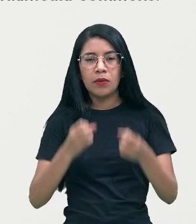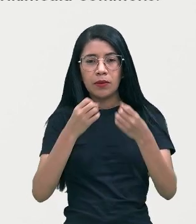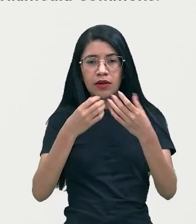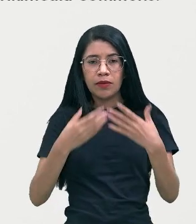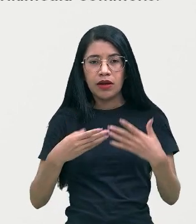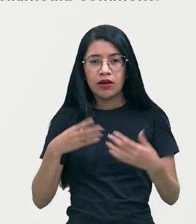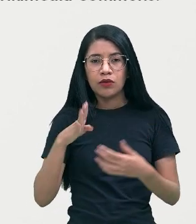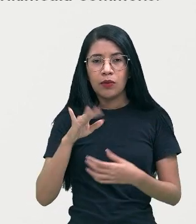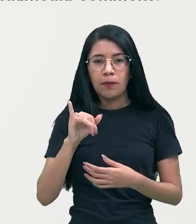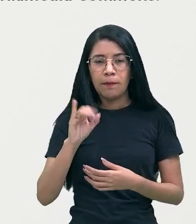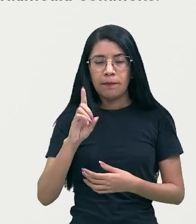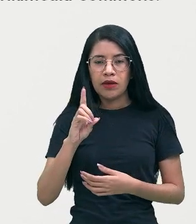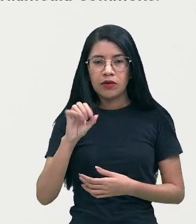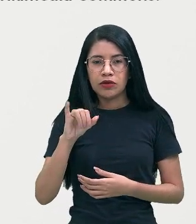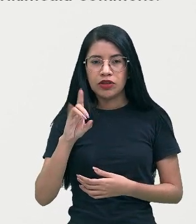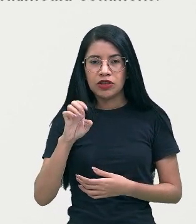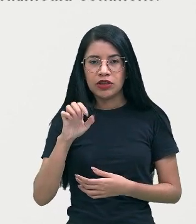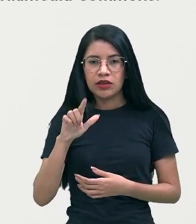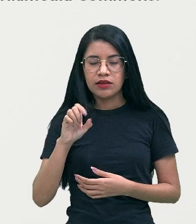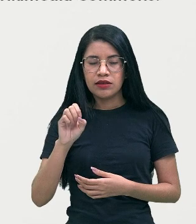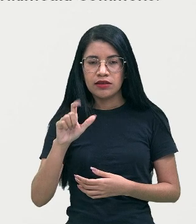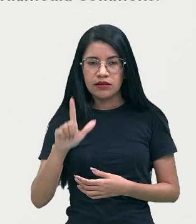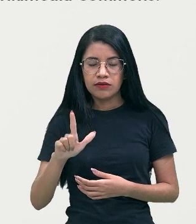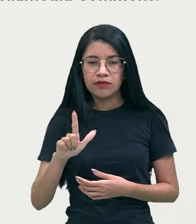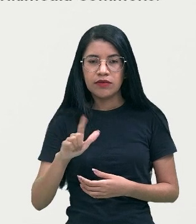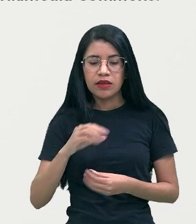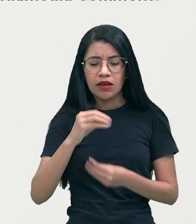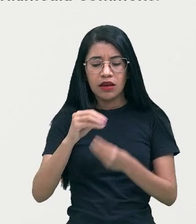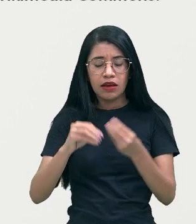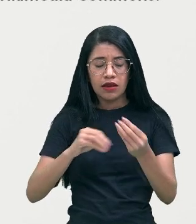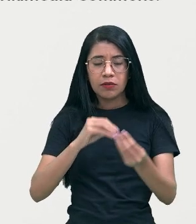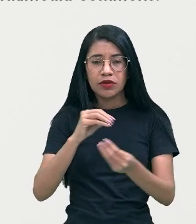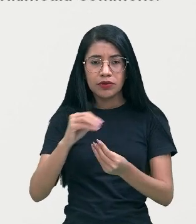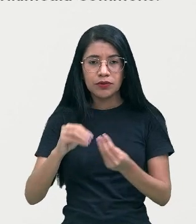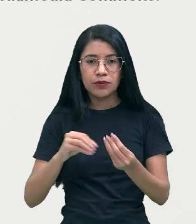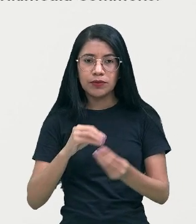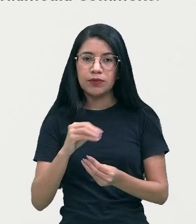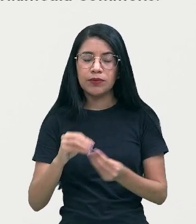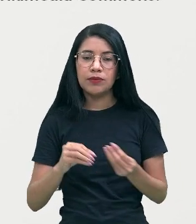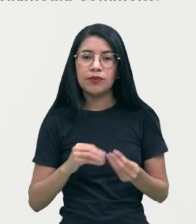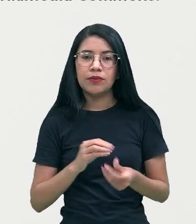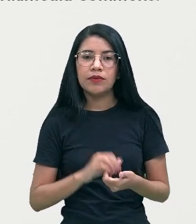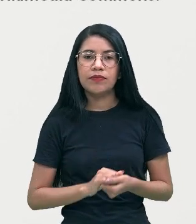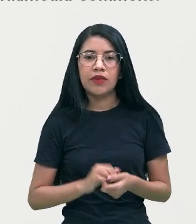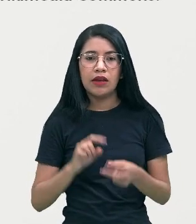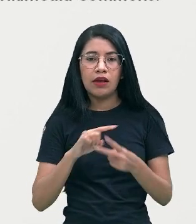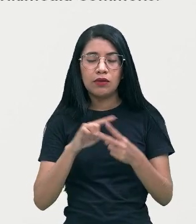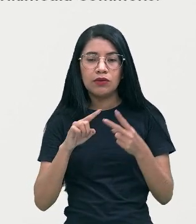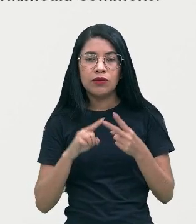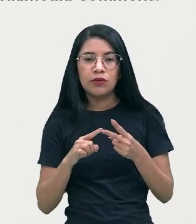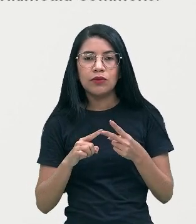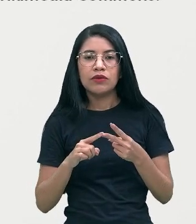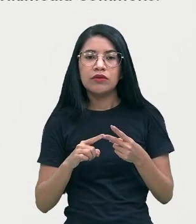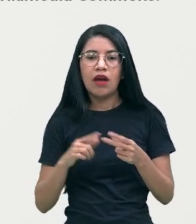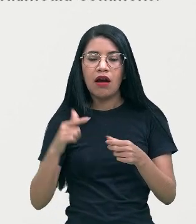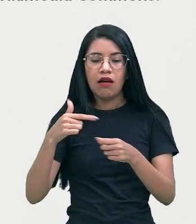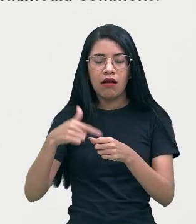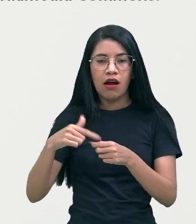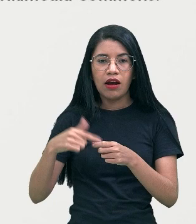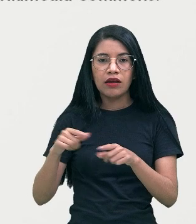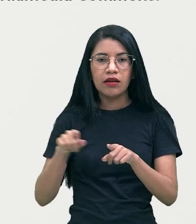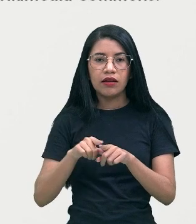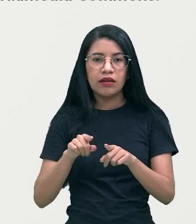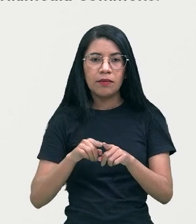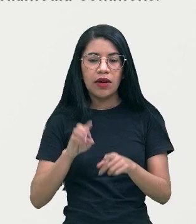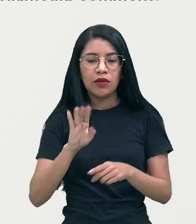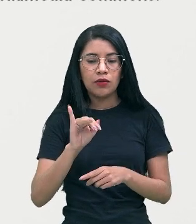uma mistura de diesel, ainda tem combustível fóssil, mas a gente vai ter uma outra